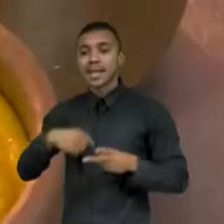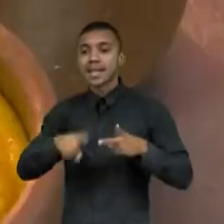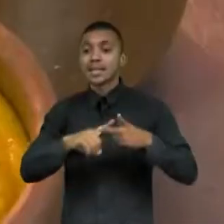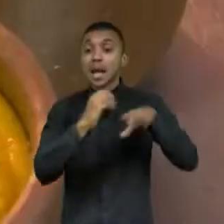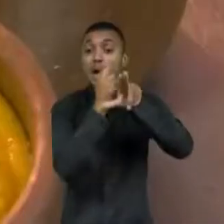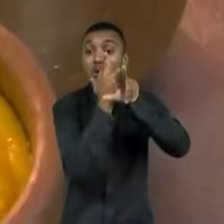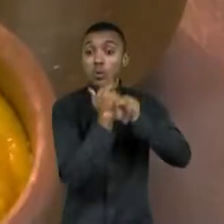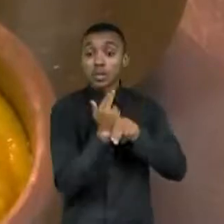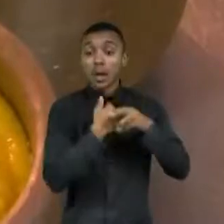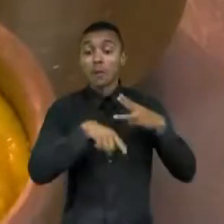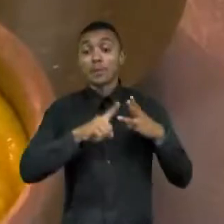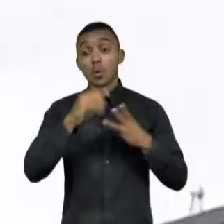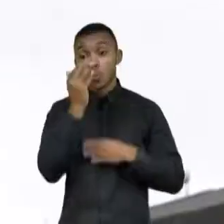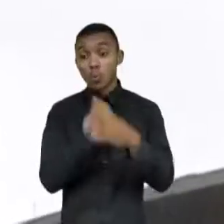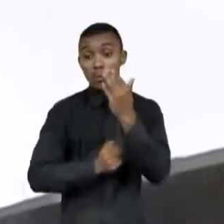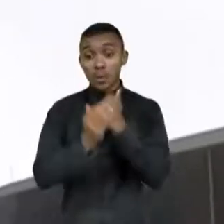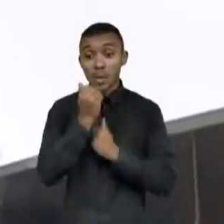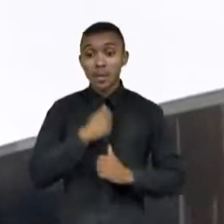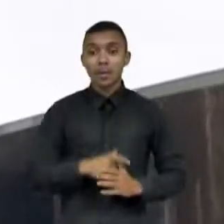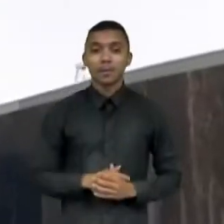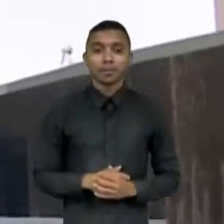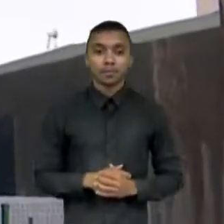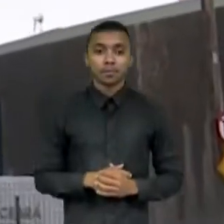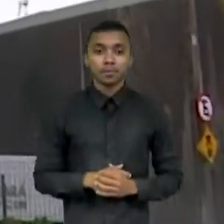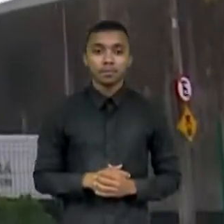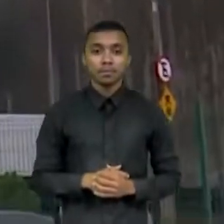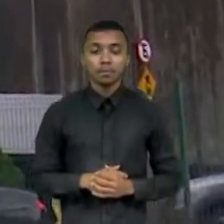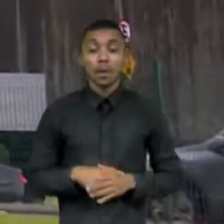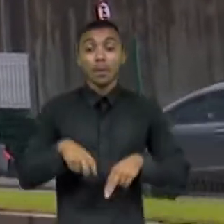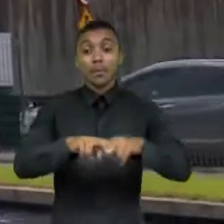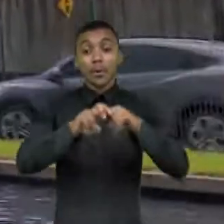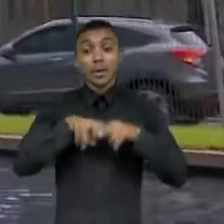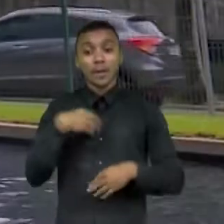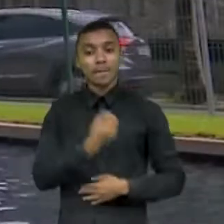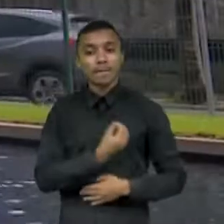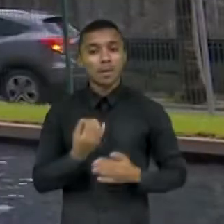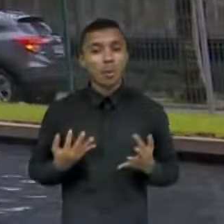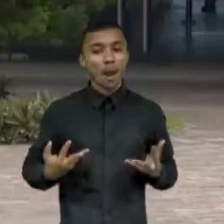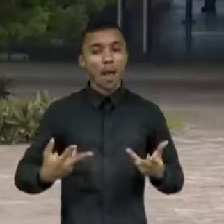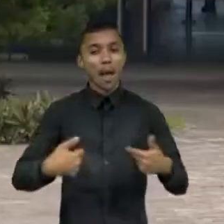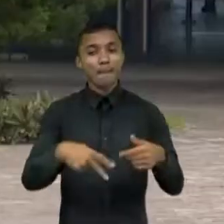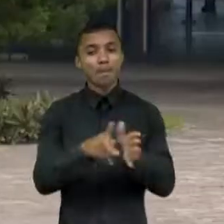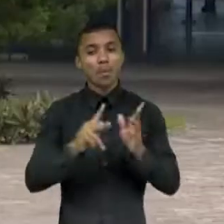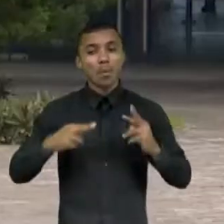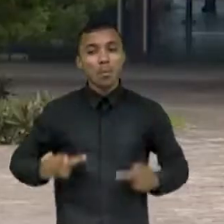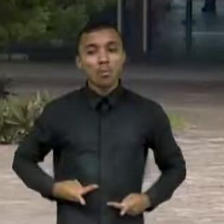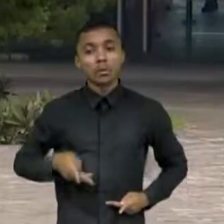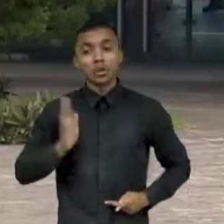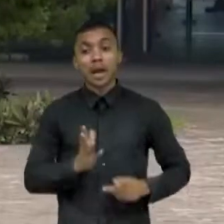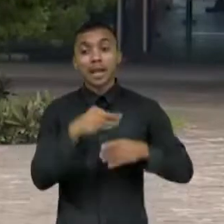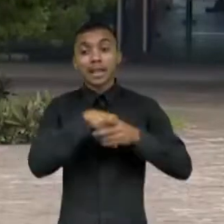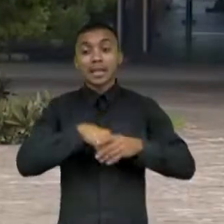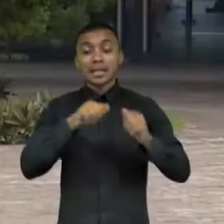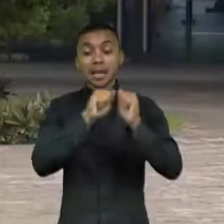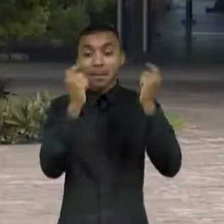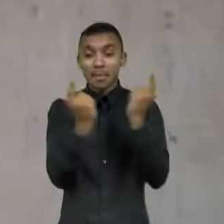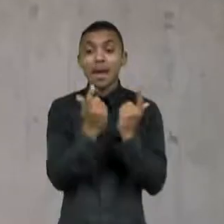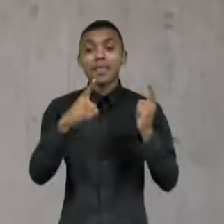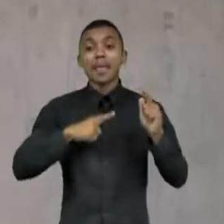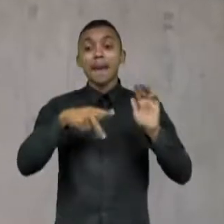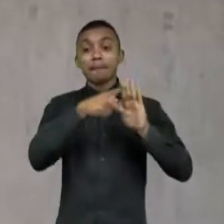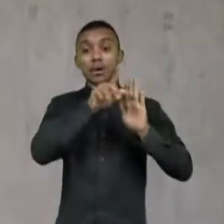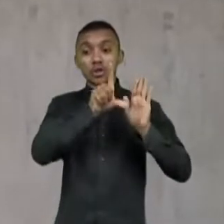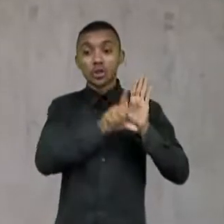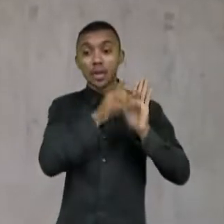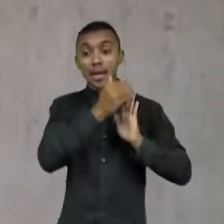nutrição e da alimentação. E pensando na qualidade de vida das pessoas, está tramitando na casa um projeto de lei